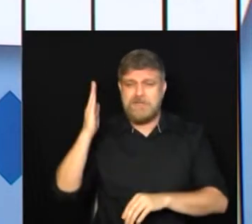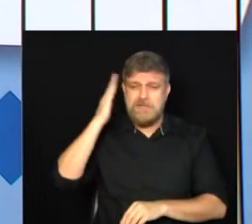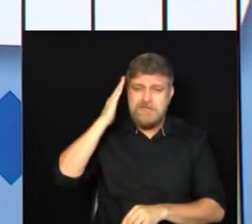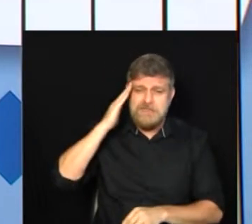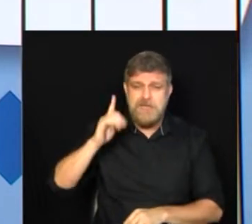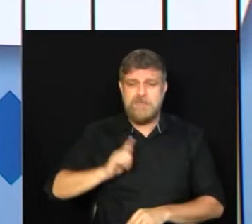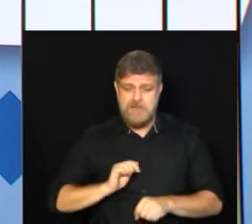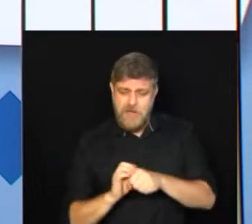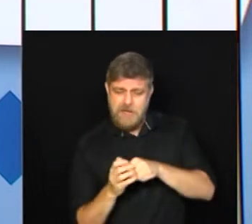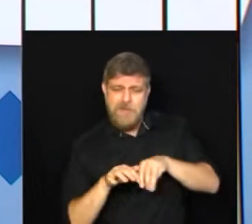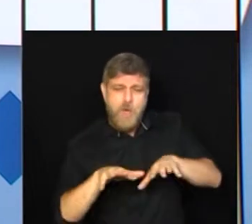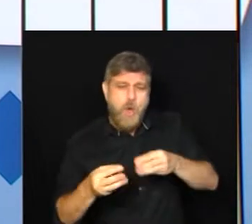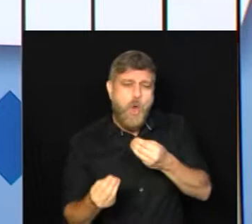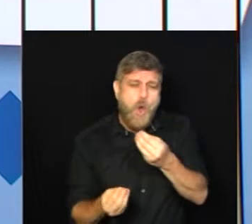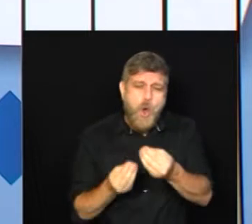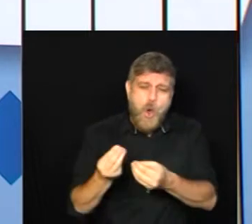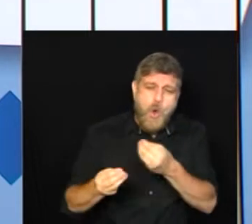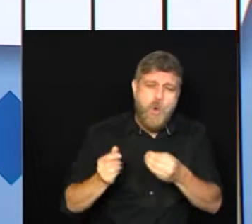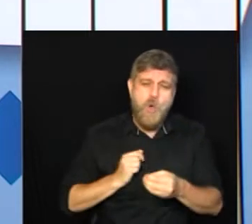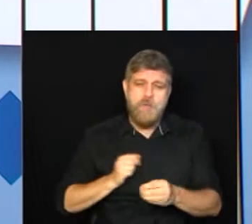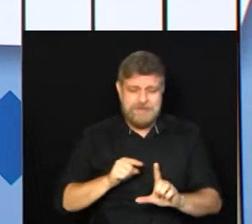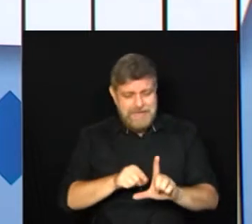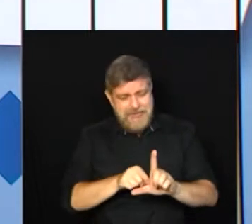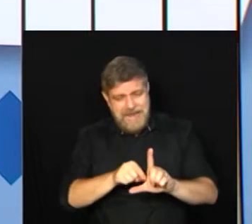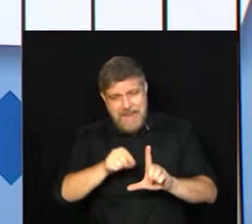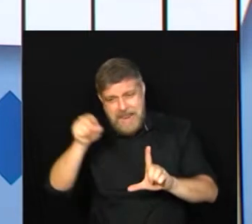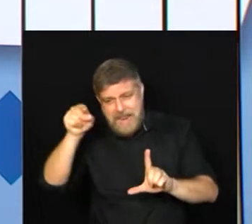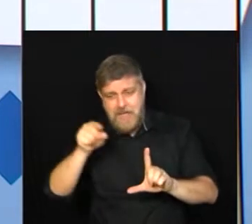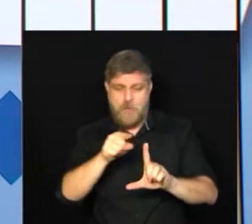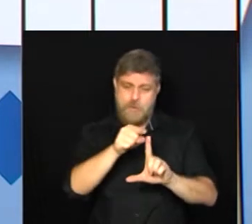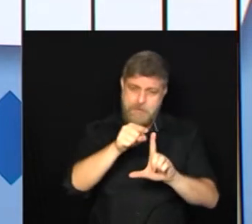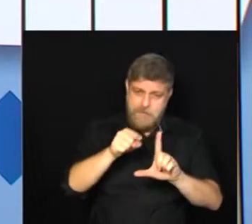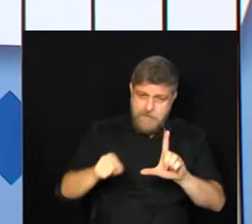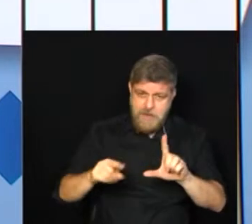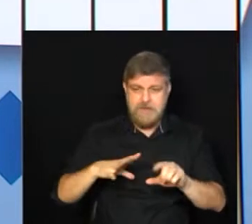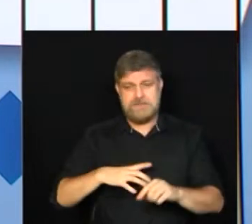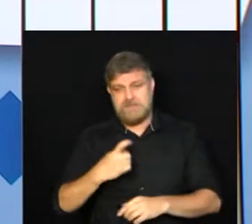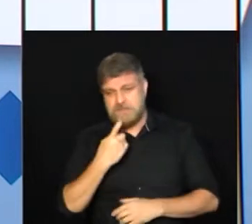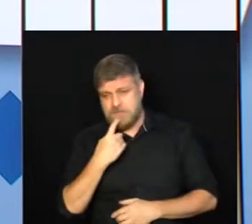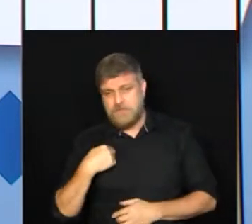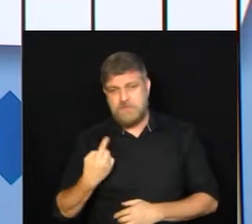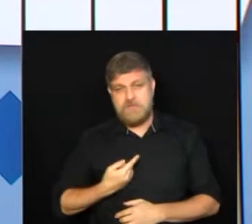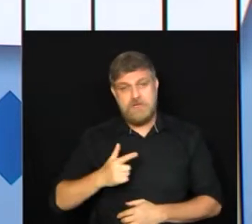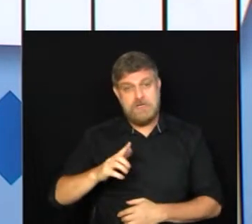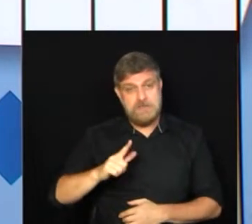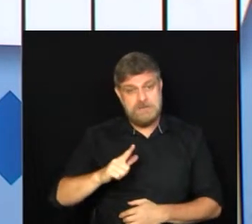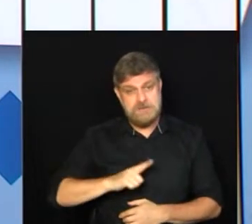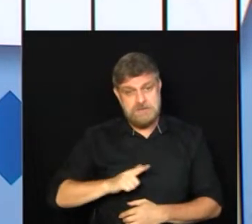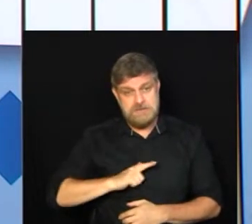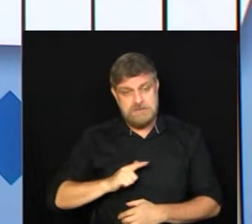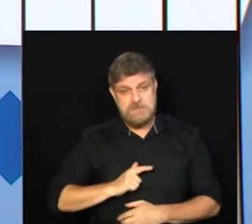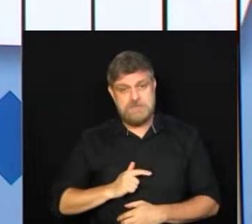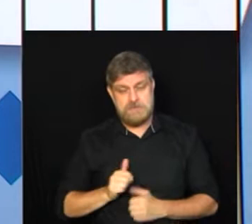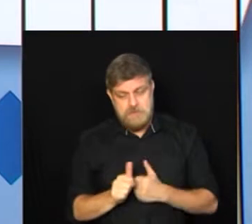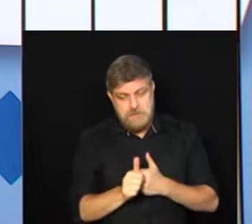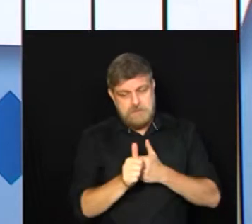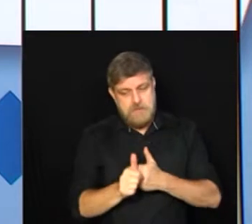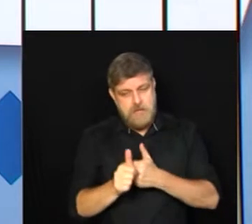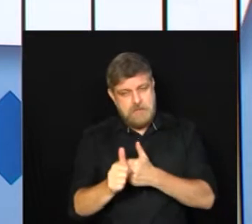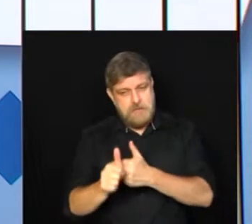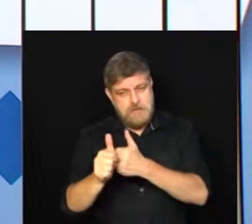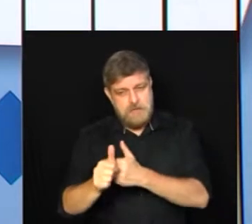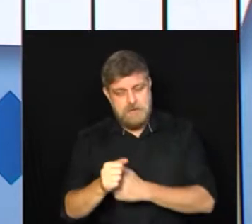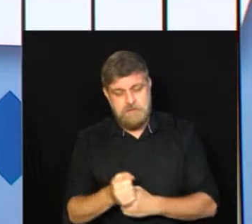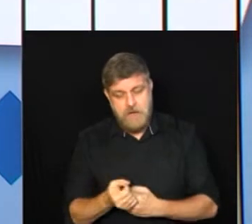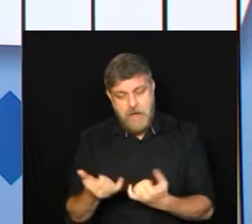à pandemia, número de casos aqui na nossa cidade, que nós temos todo um pessoal que está acompanhando esses